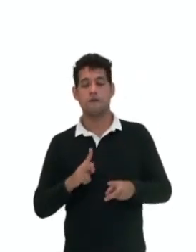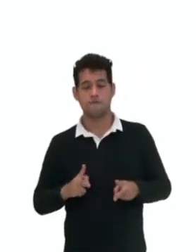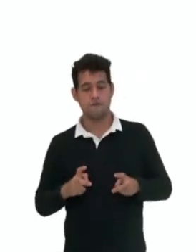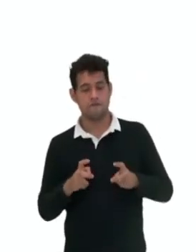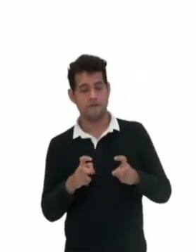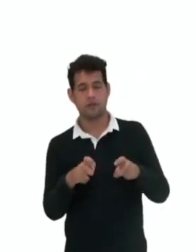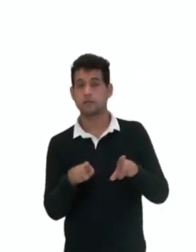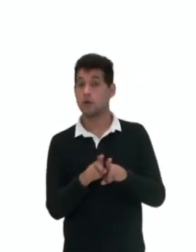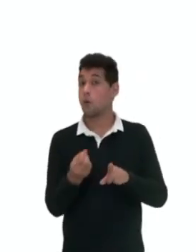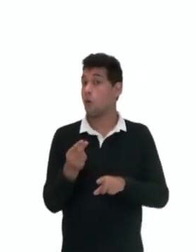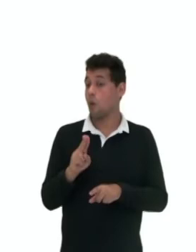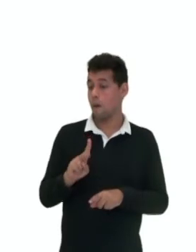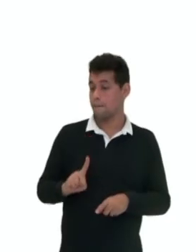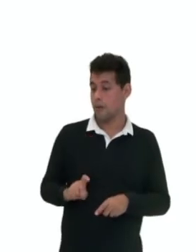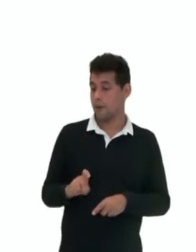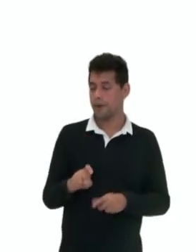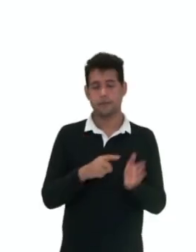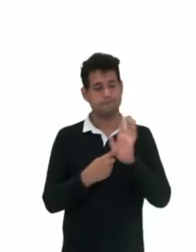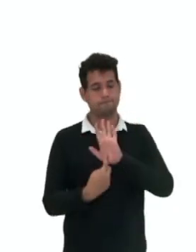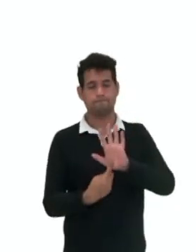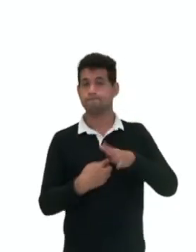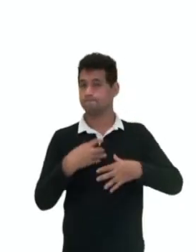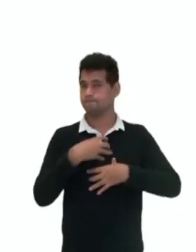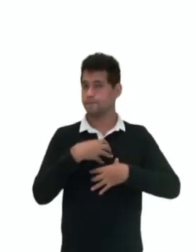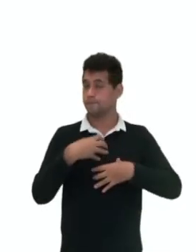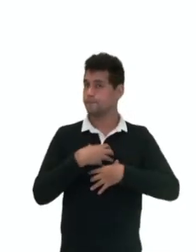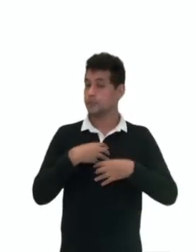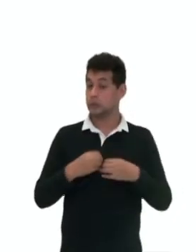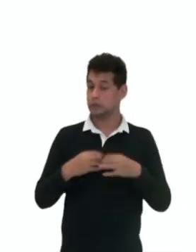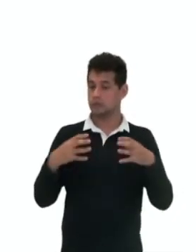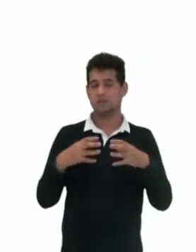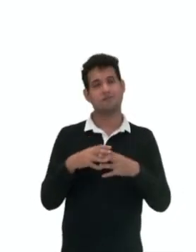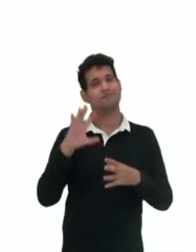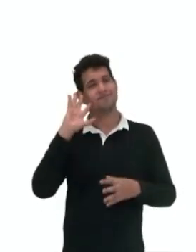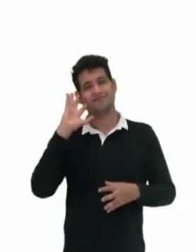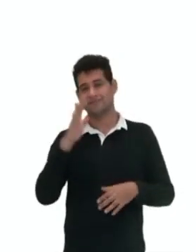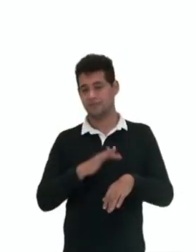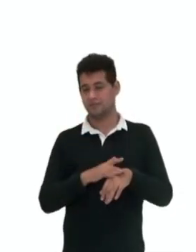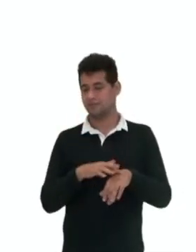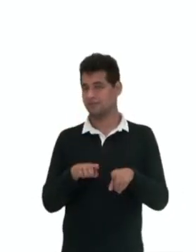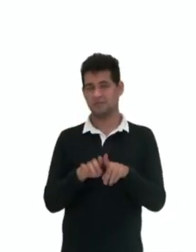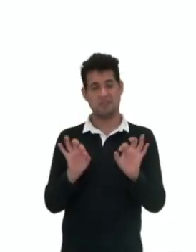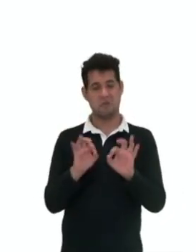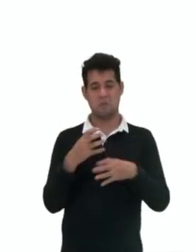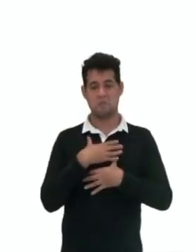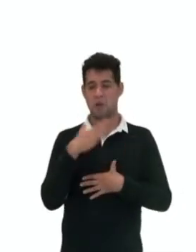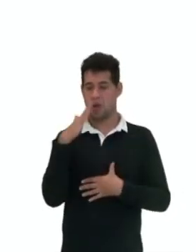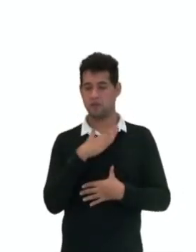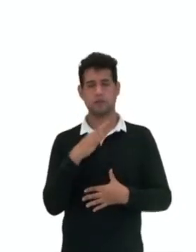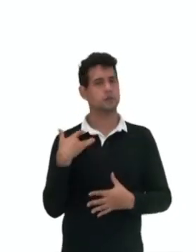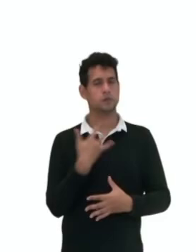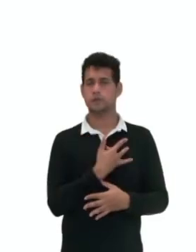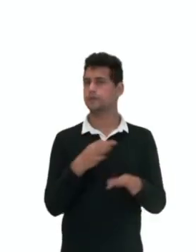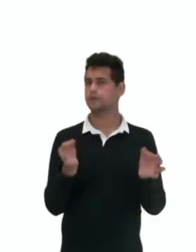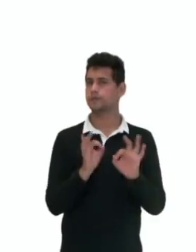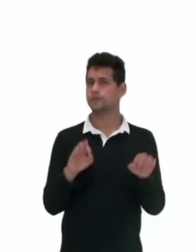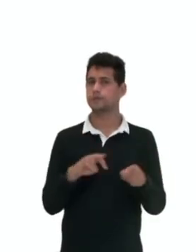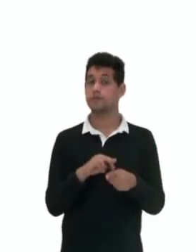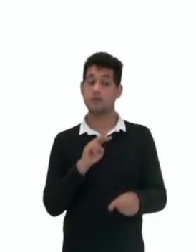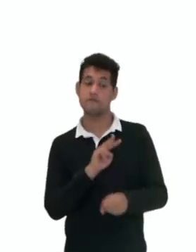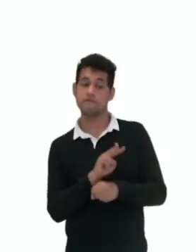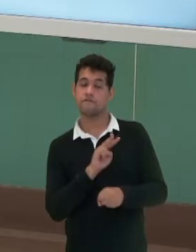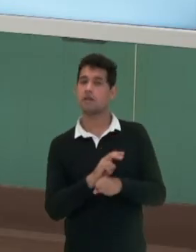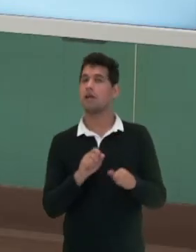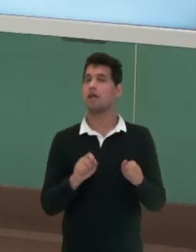né? Ou a bactéria, apresentando de uma forma mais branda, que não vai causar doença, não vai fazer mal à saúde. É uma imunização de